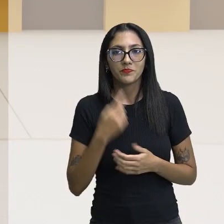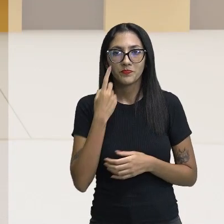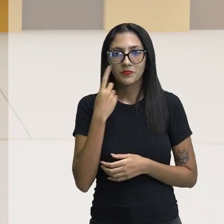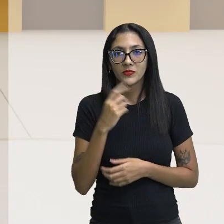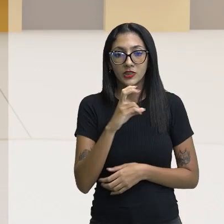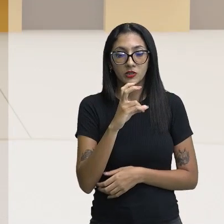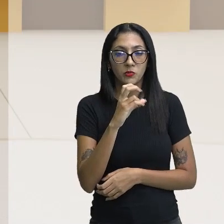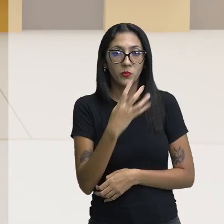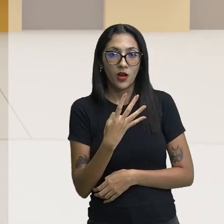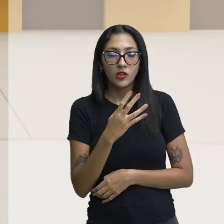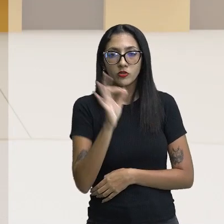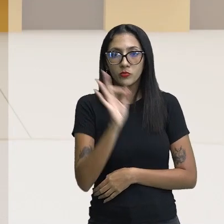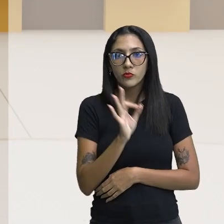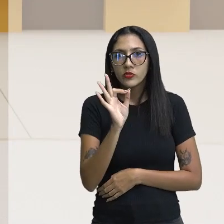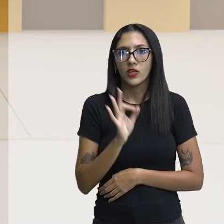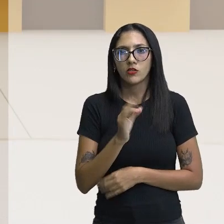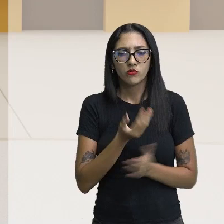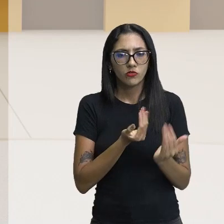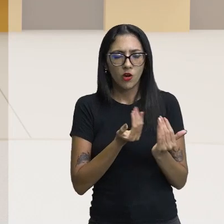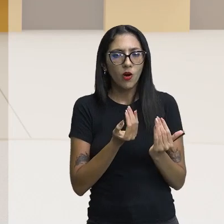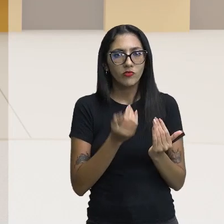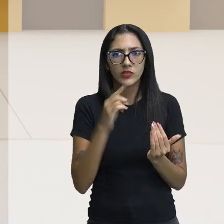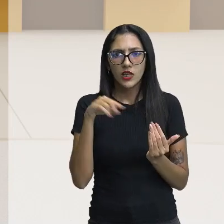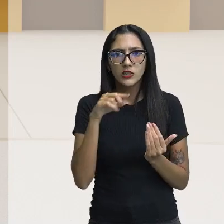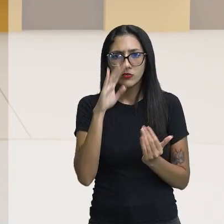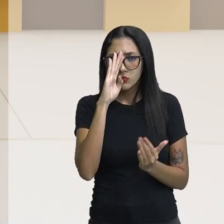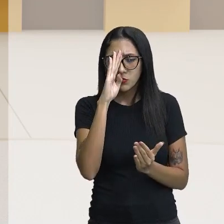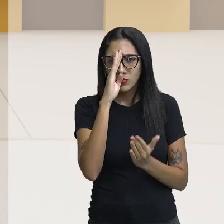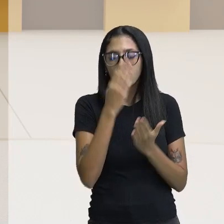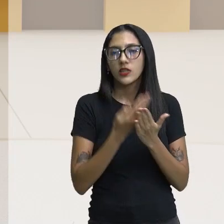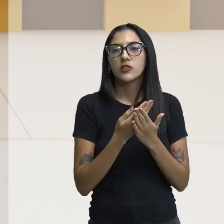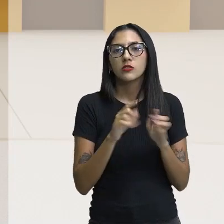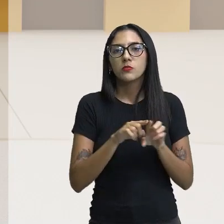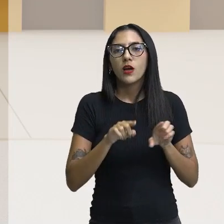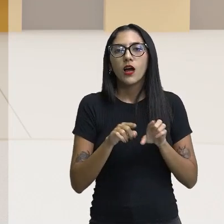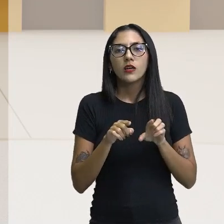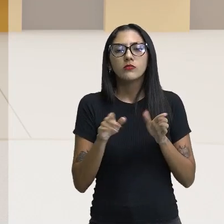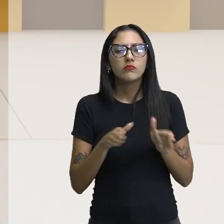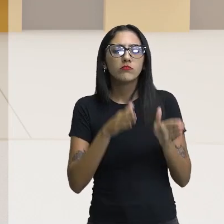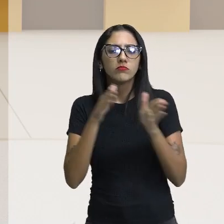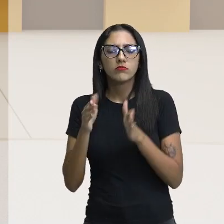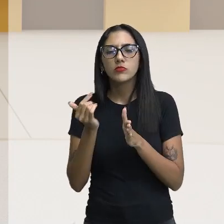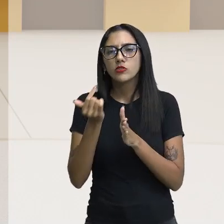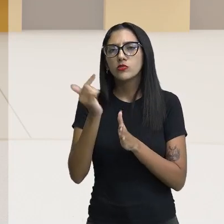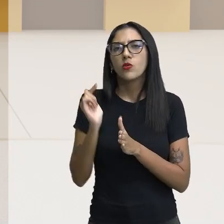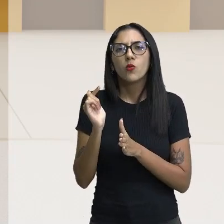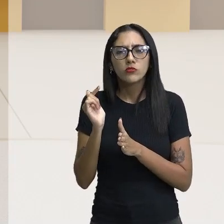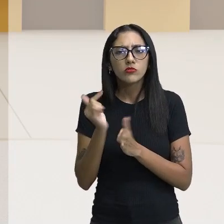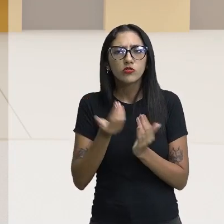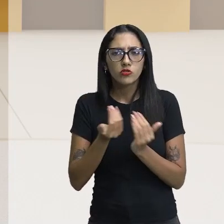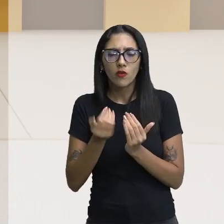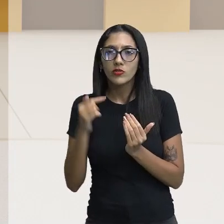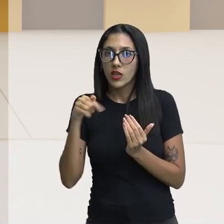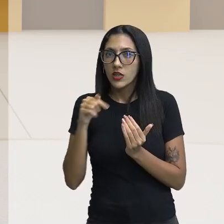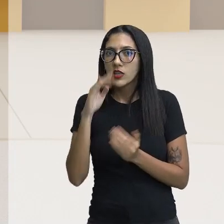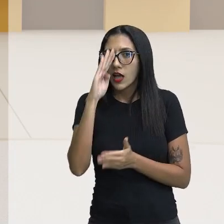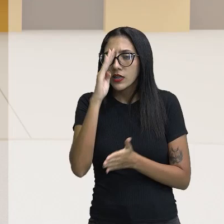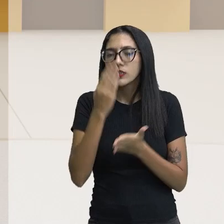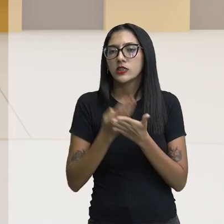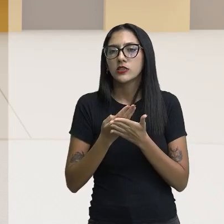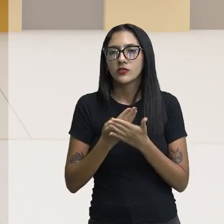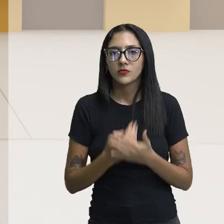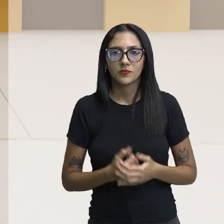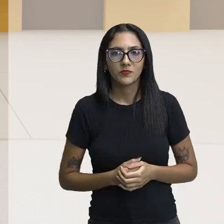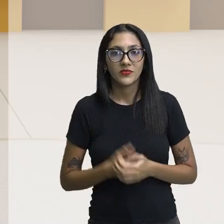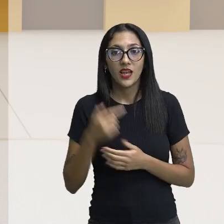54% dos jovens aí não acreditam, certo? Mas o restante acredita sim. E esse infográfico foi elaborado